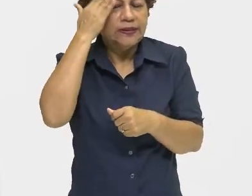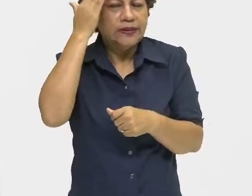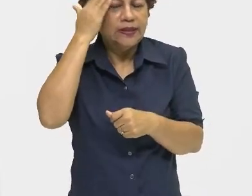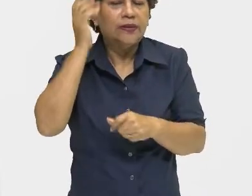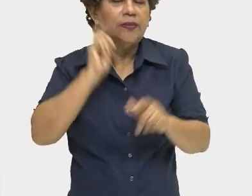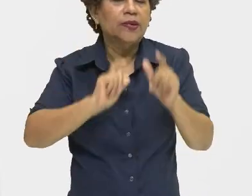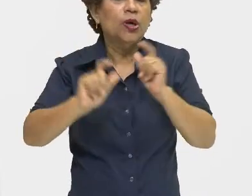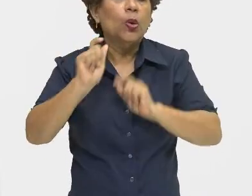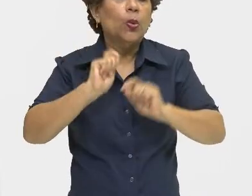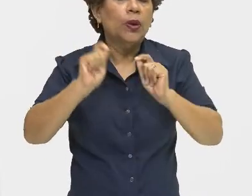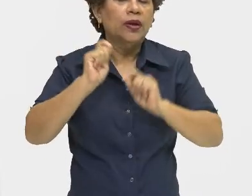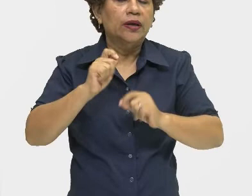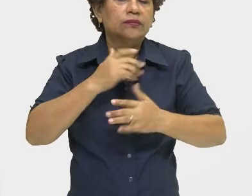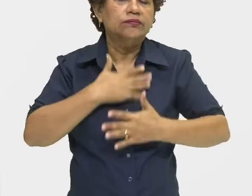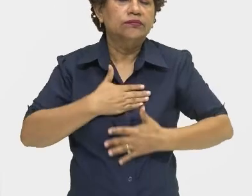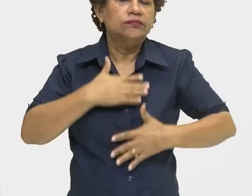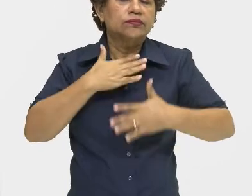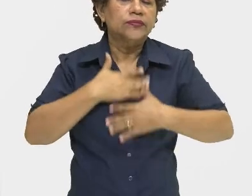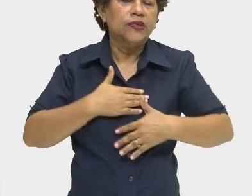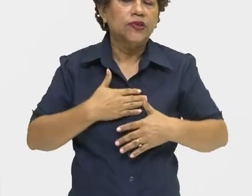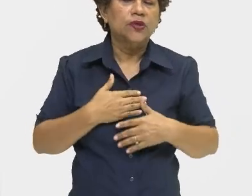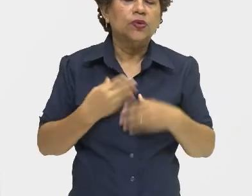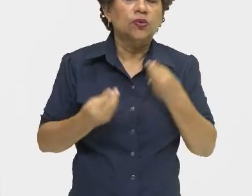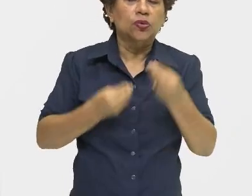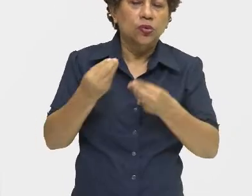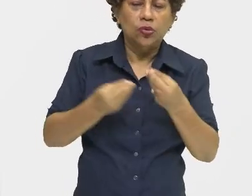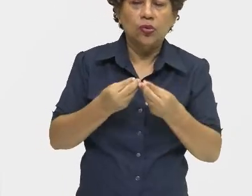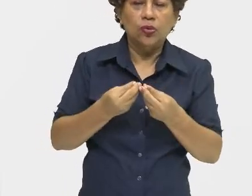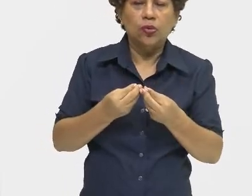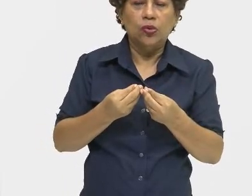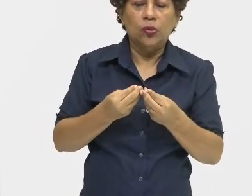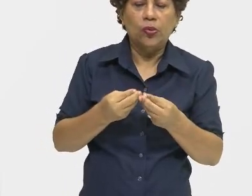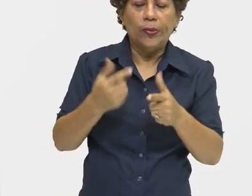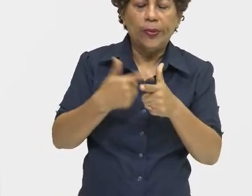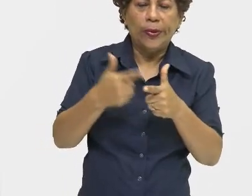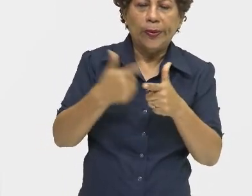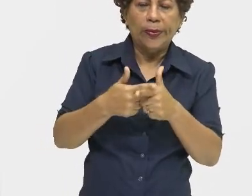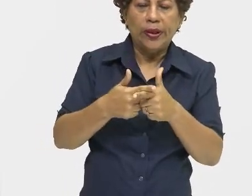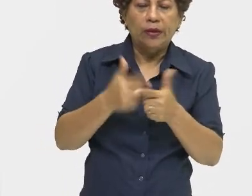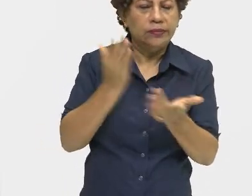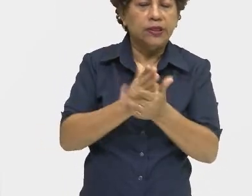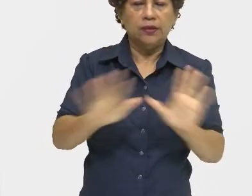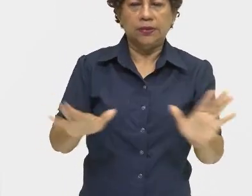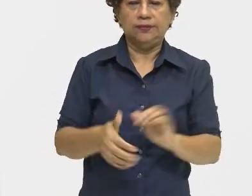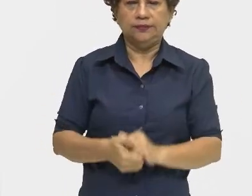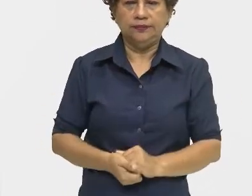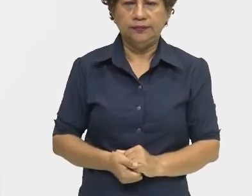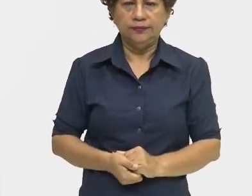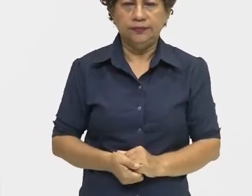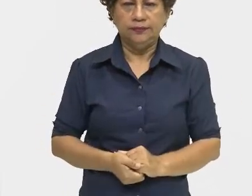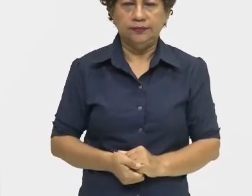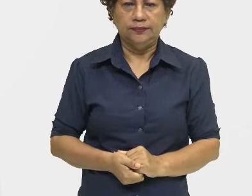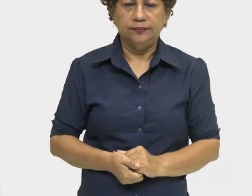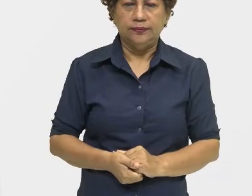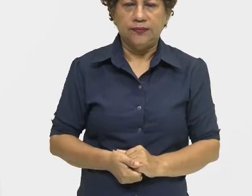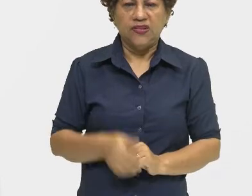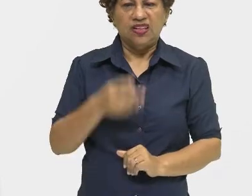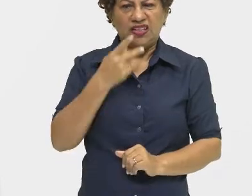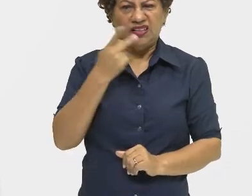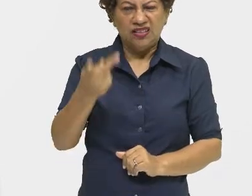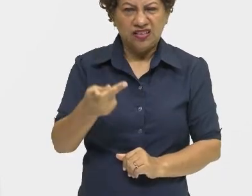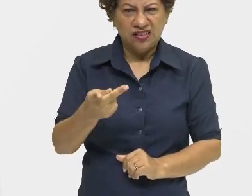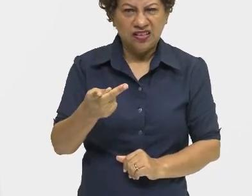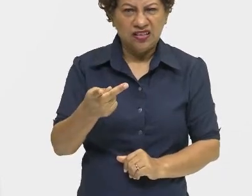e saber como sair delas, né? Não digas, vingar-me-ei do mal. Espera